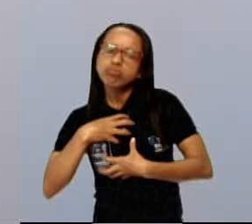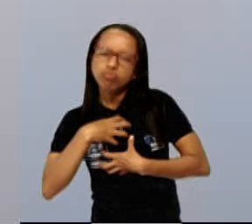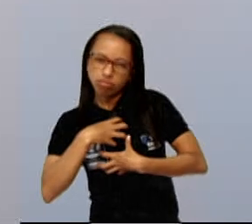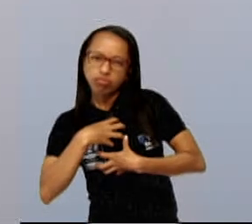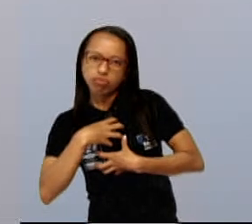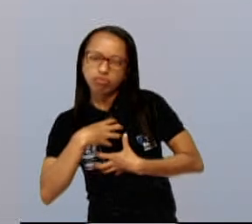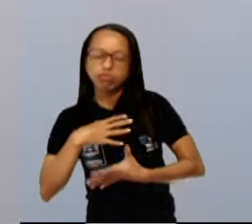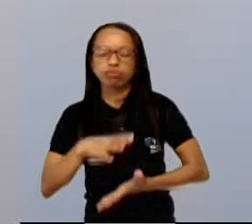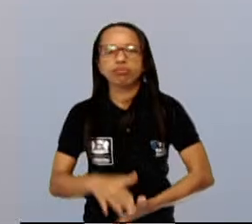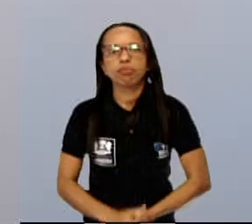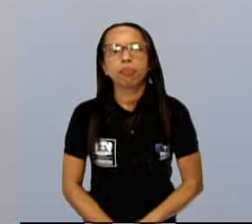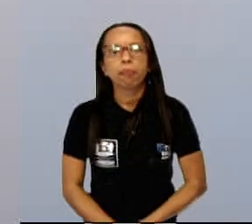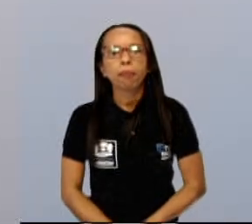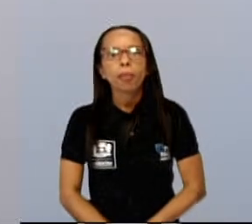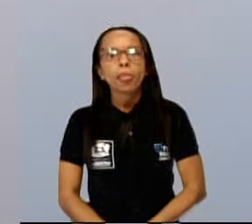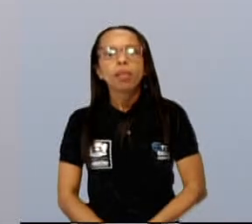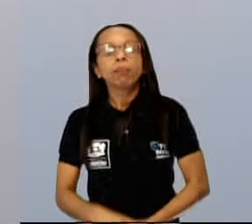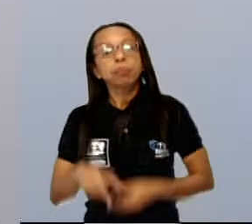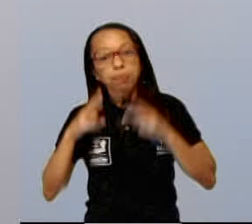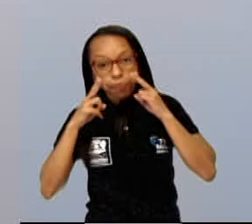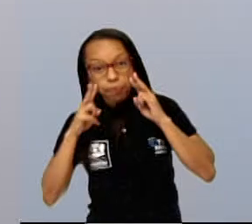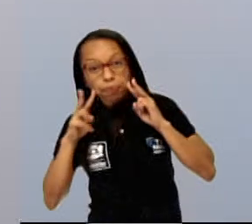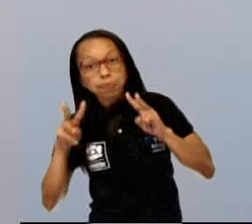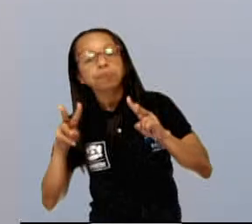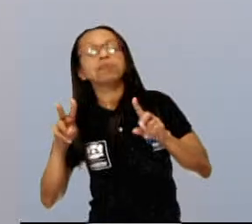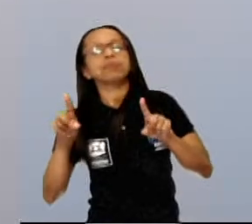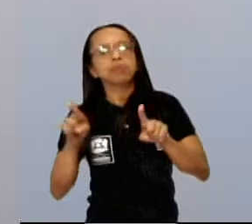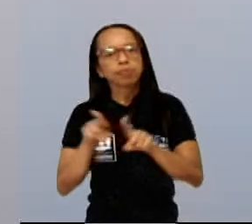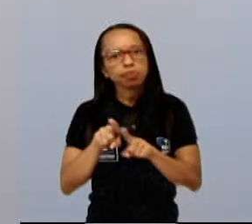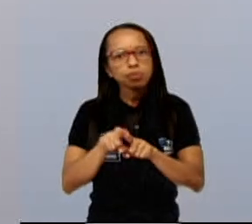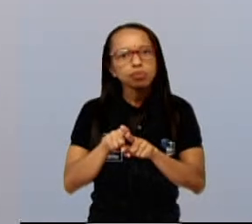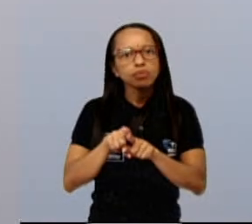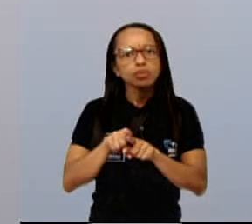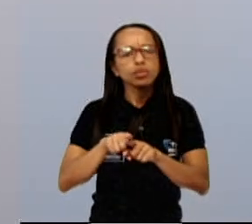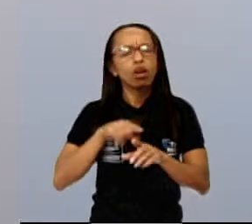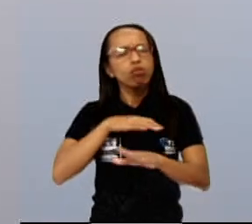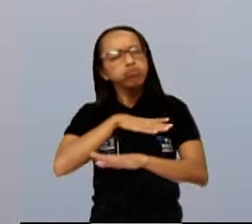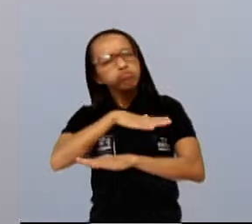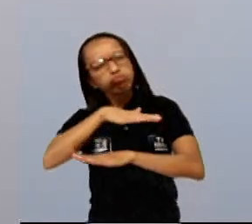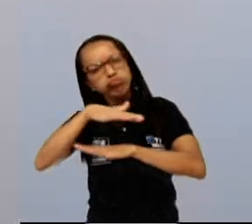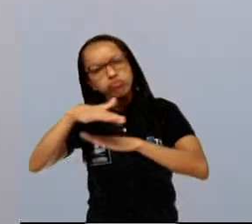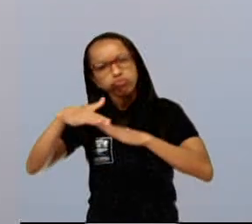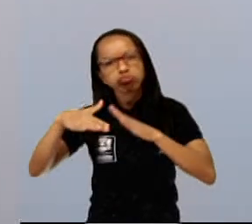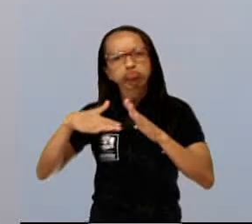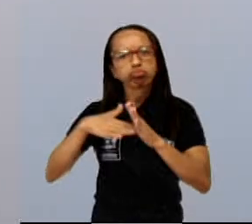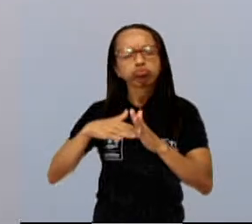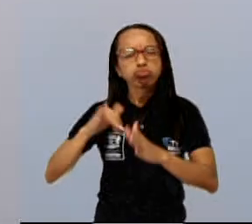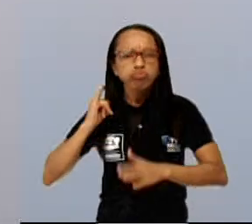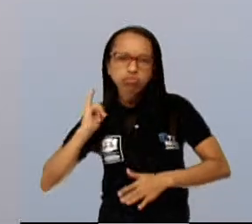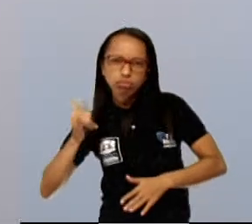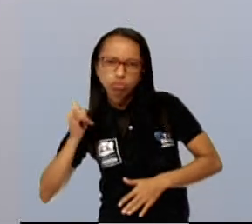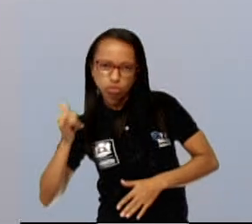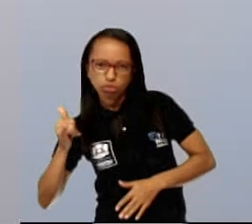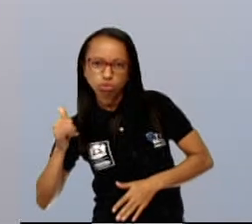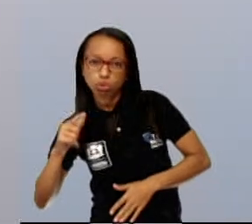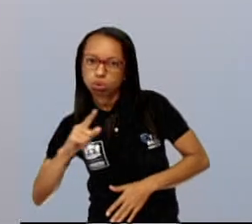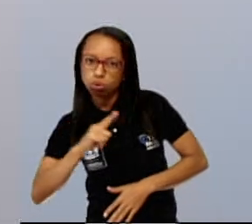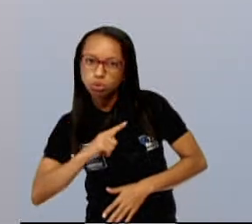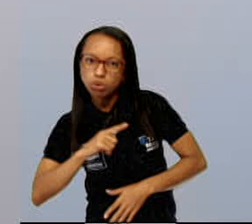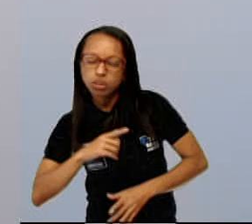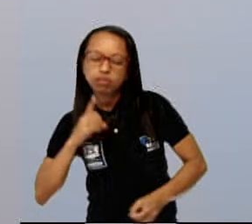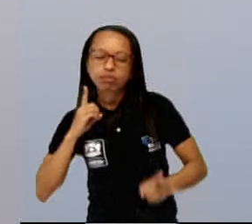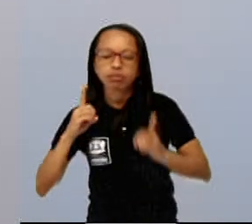outros. Vimos também que, no geral, os contos costumam ter diálogos entre os